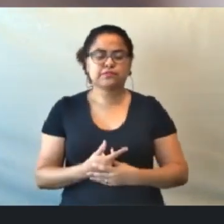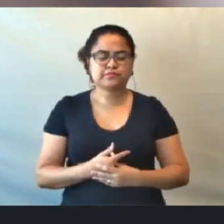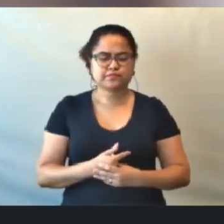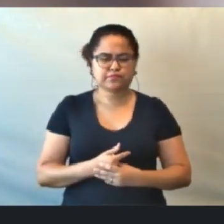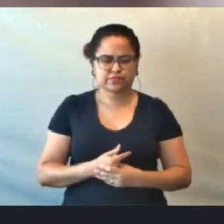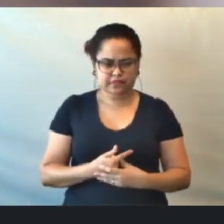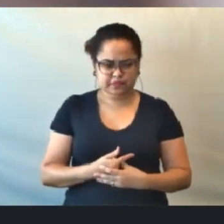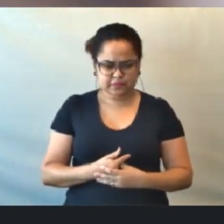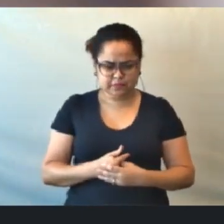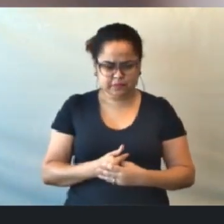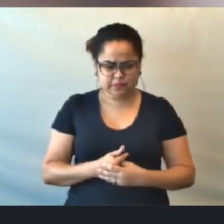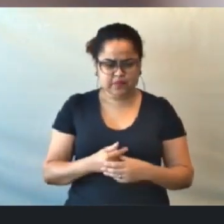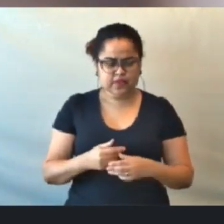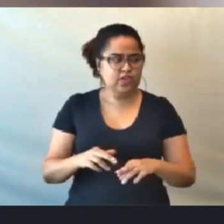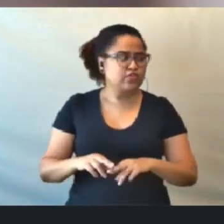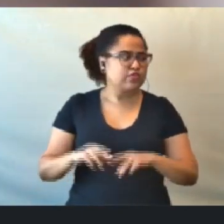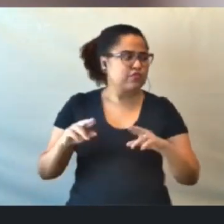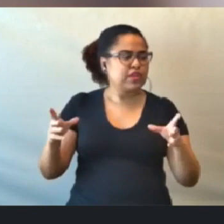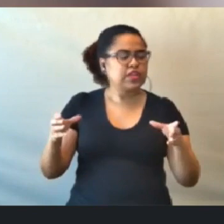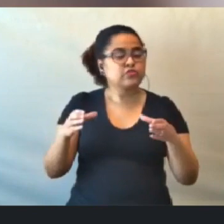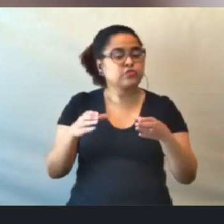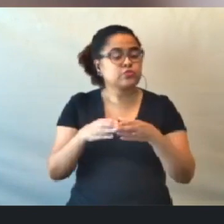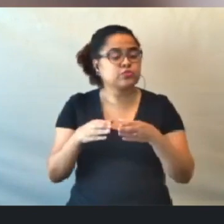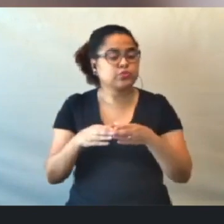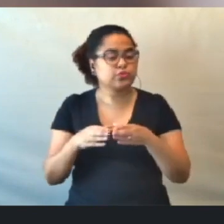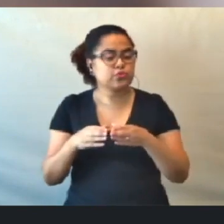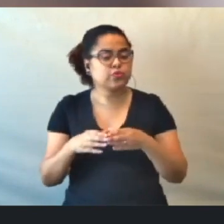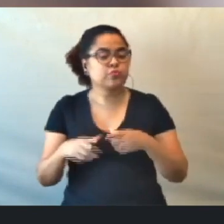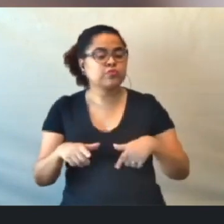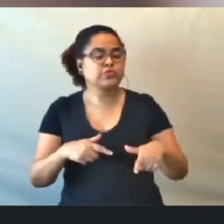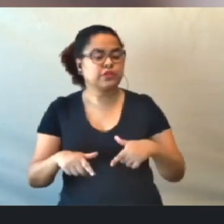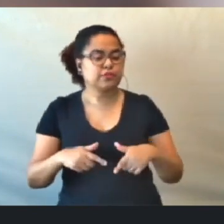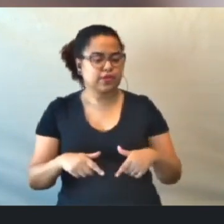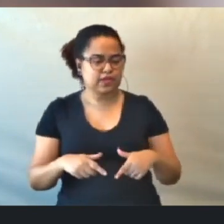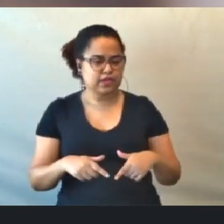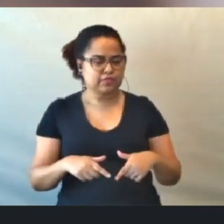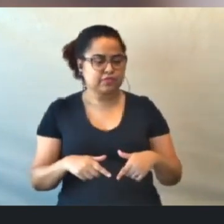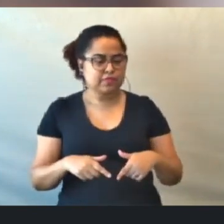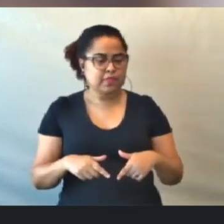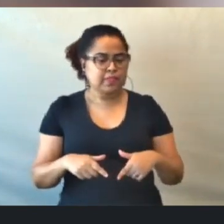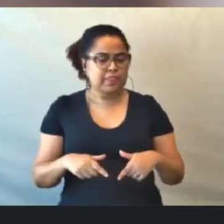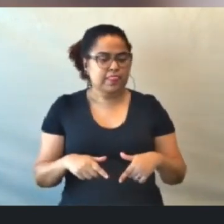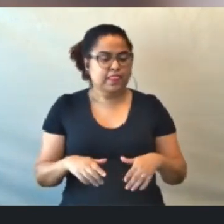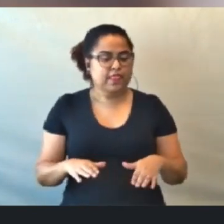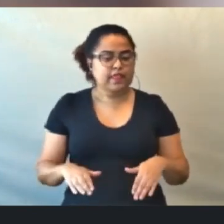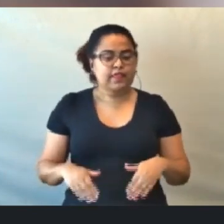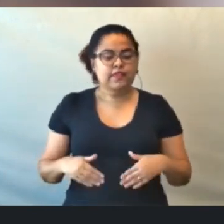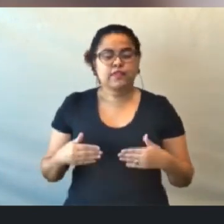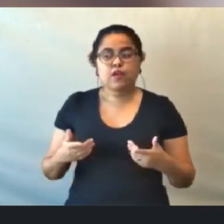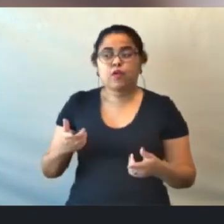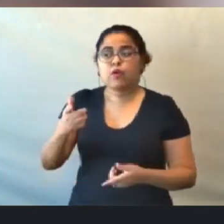diferentes grupos, né, que trabalham. Então, são outras pessoas que são responsáveis por outros